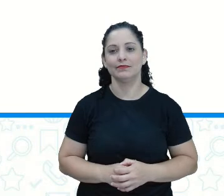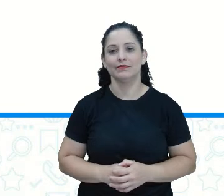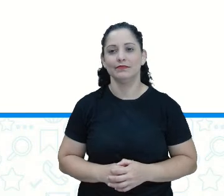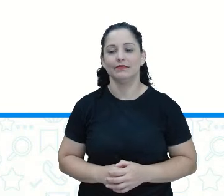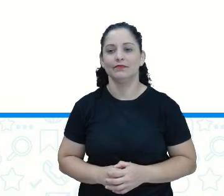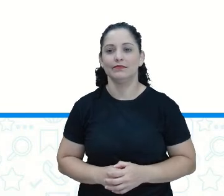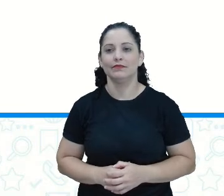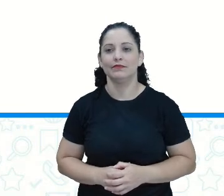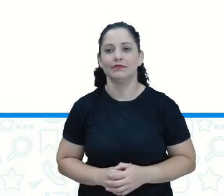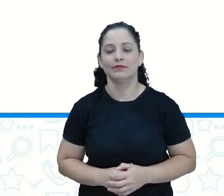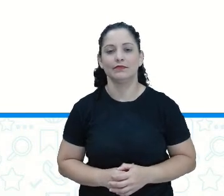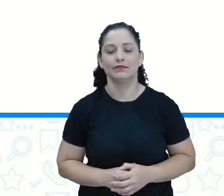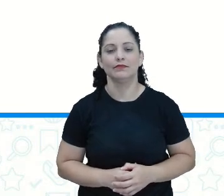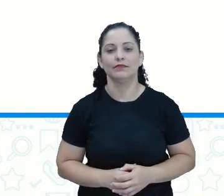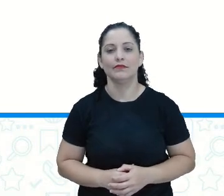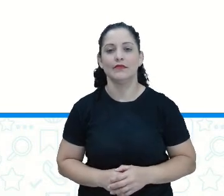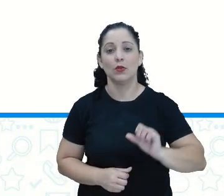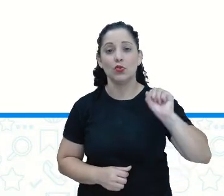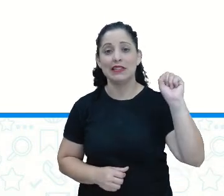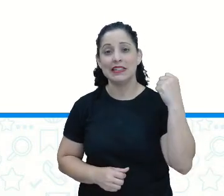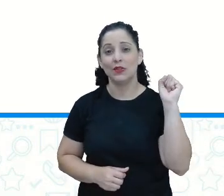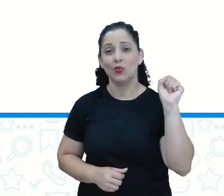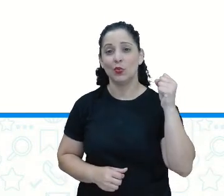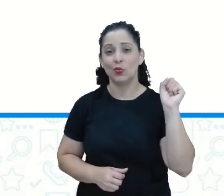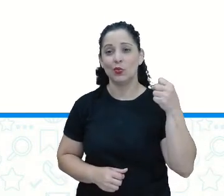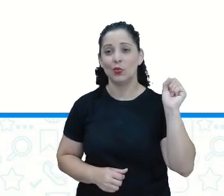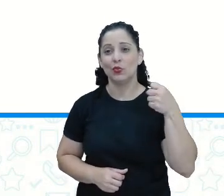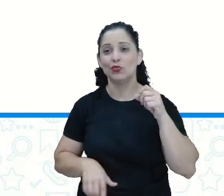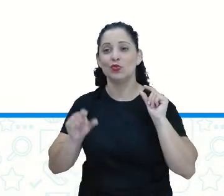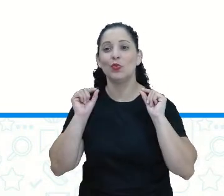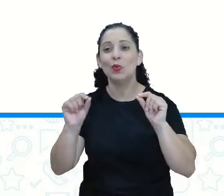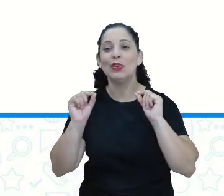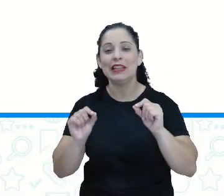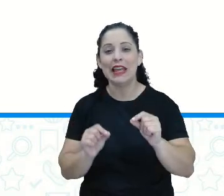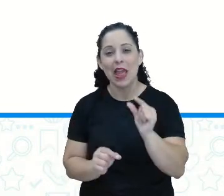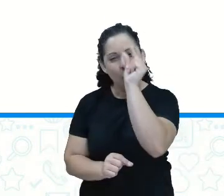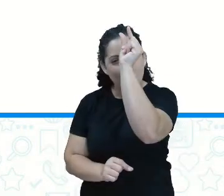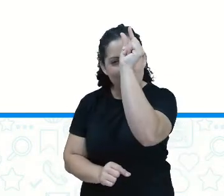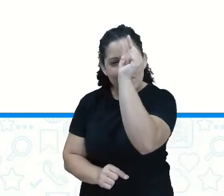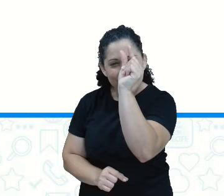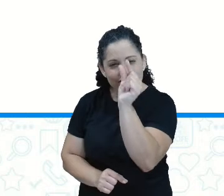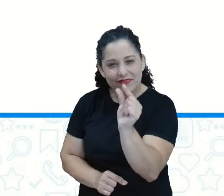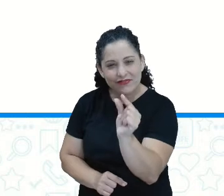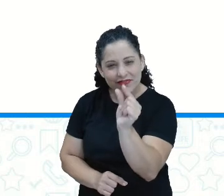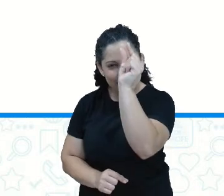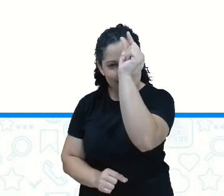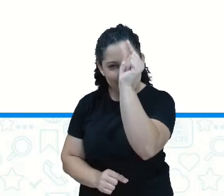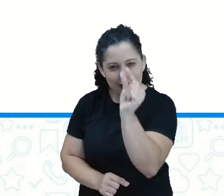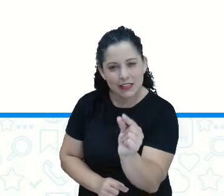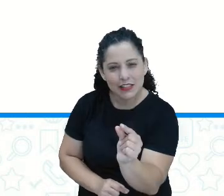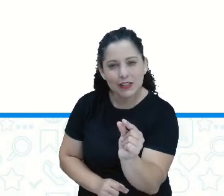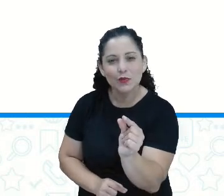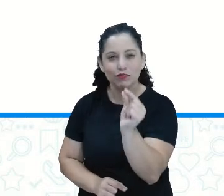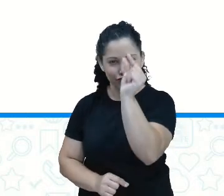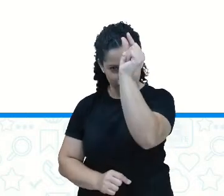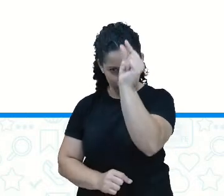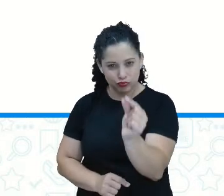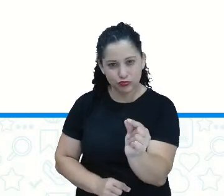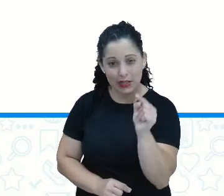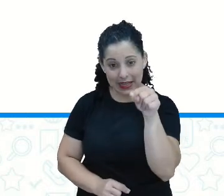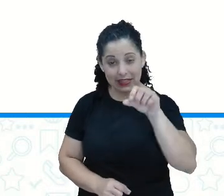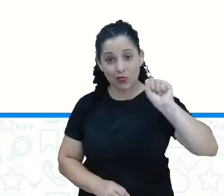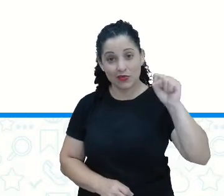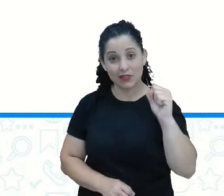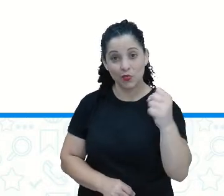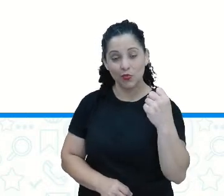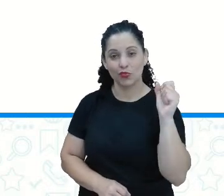O ponteiro dos segundos, olha aí, aquele ali menorzinho e ele é mais fininho.